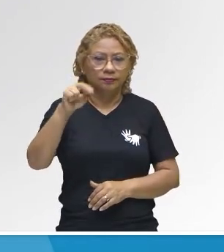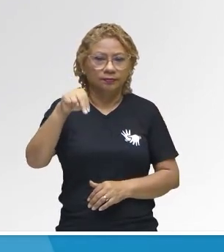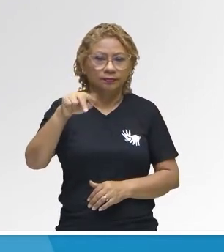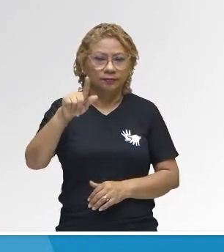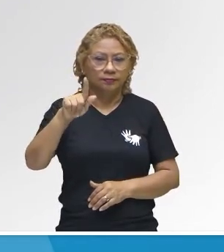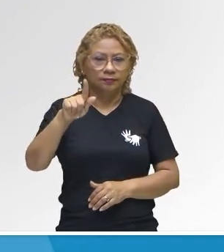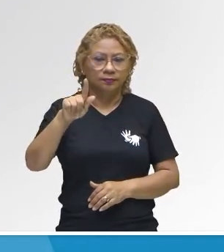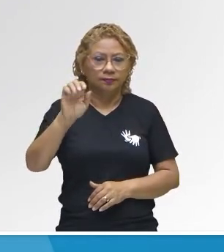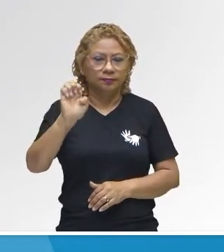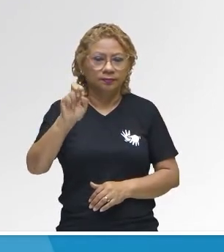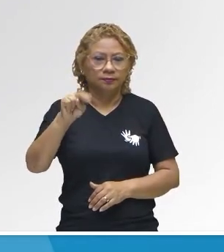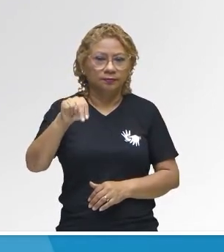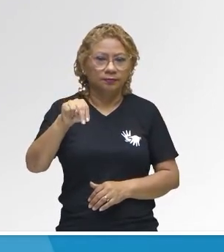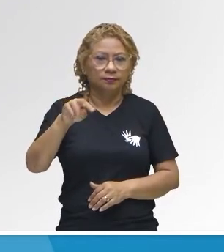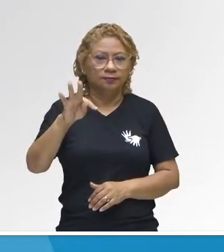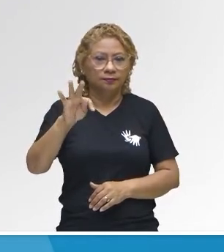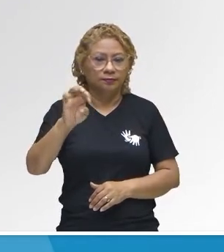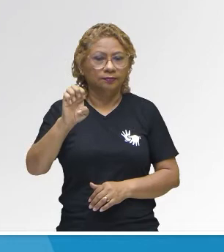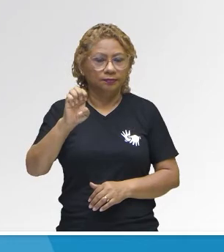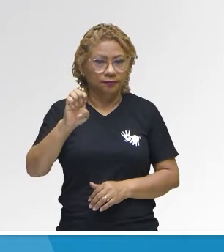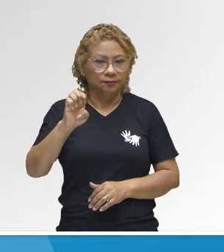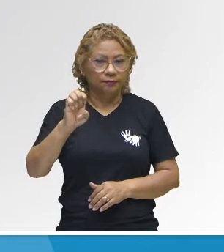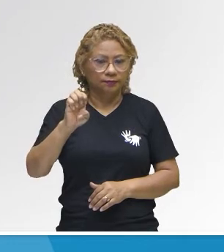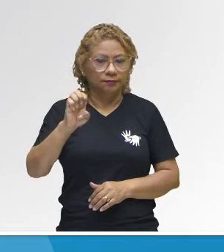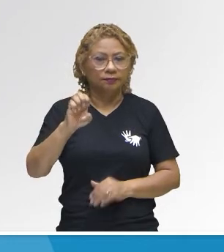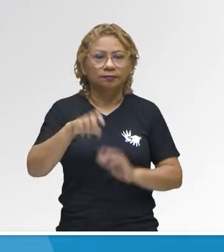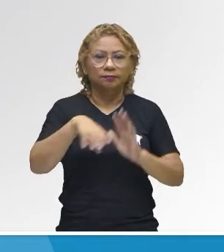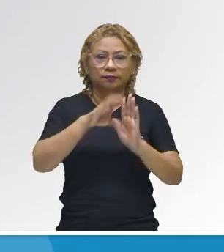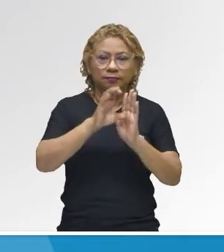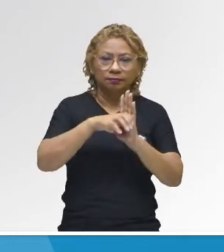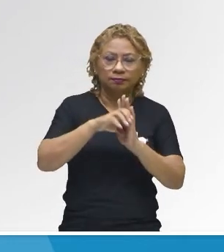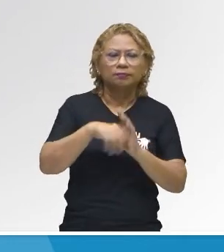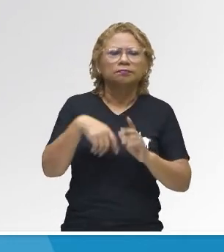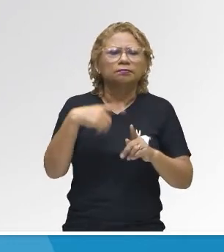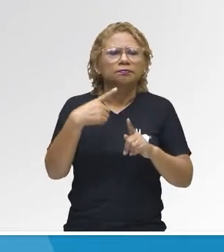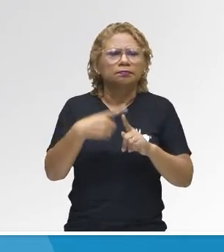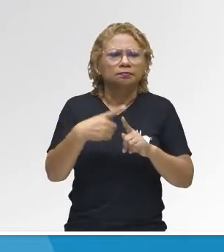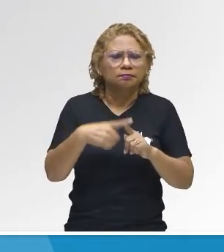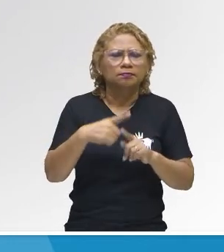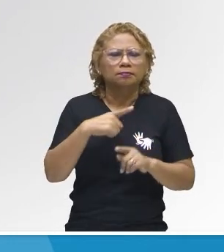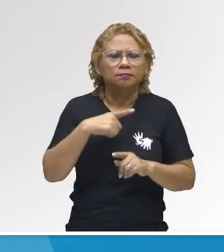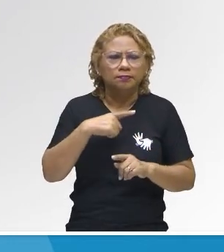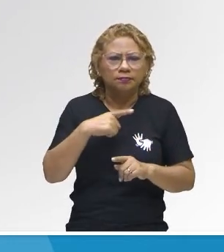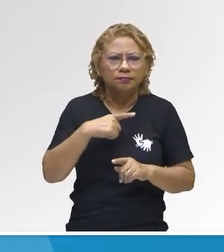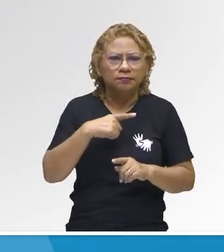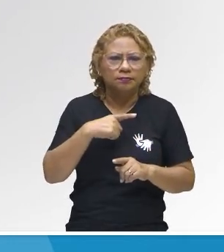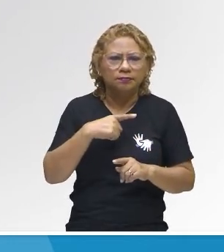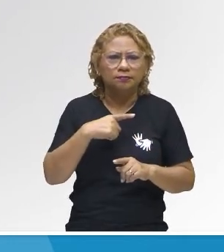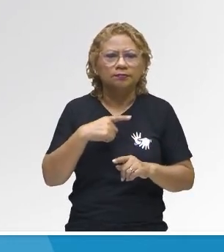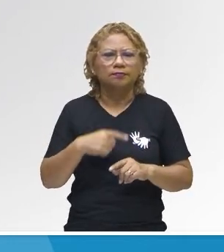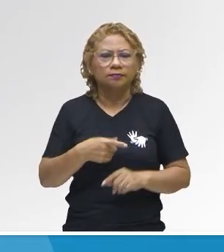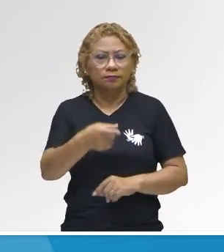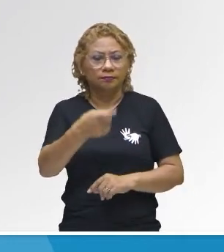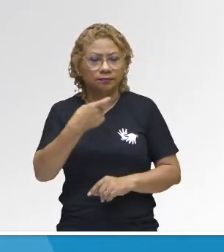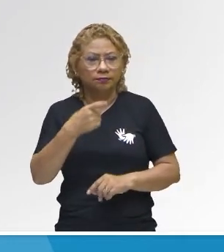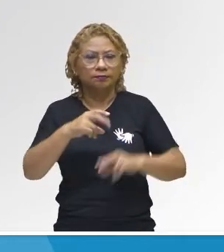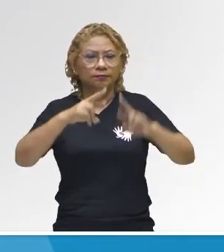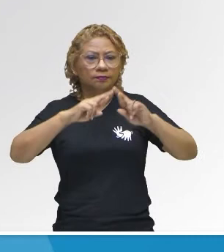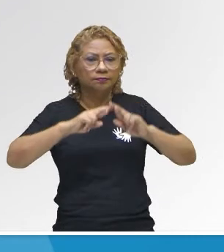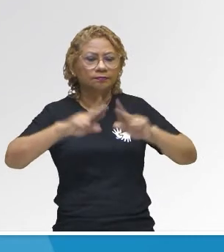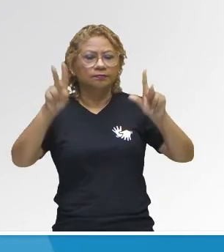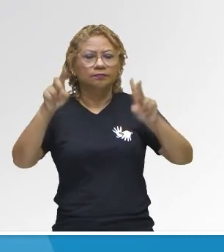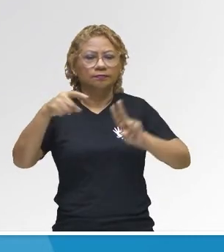de π sobre 2 mais κ. Por que que existe essa condição? Por que que o x da